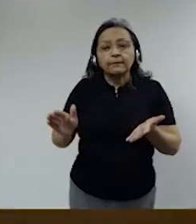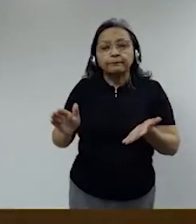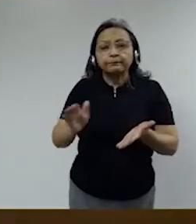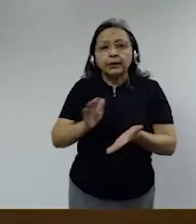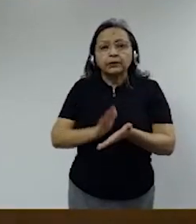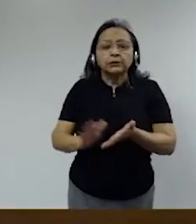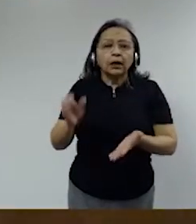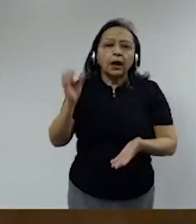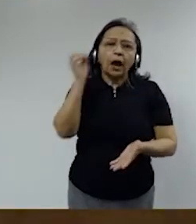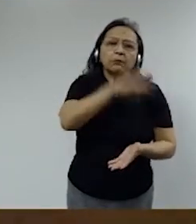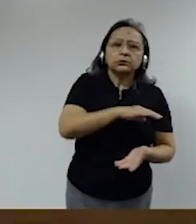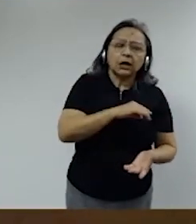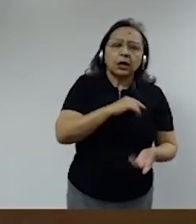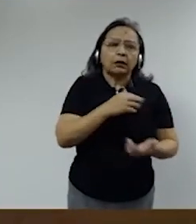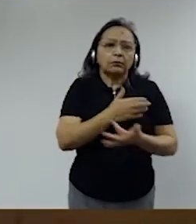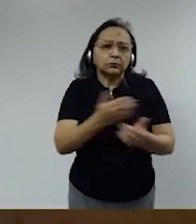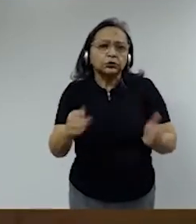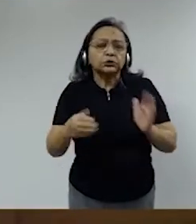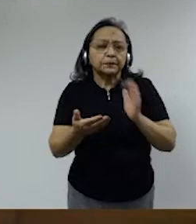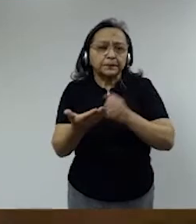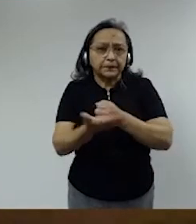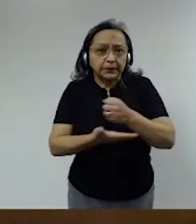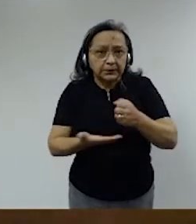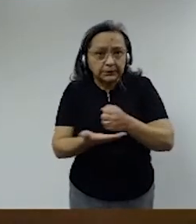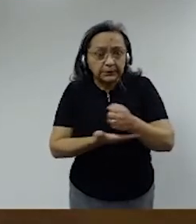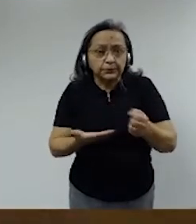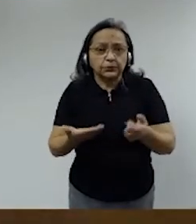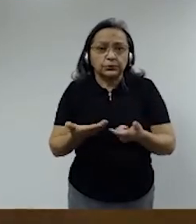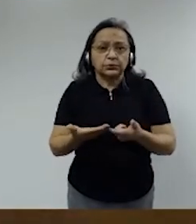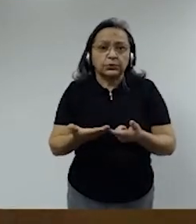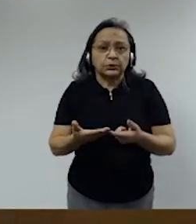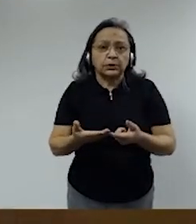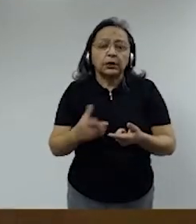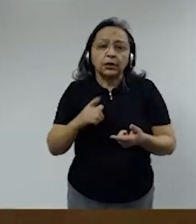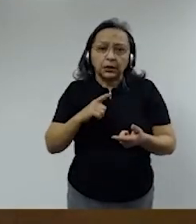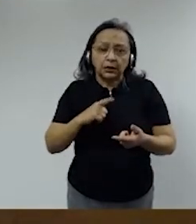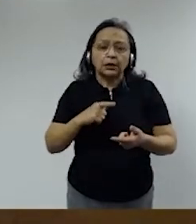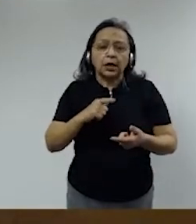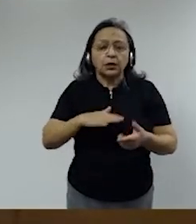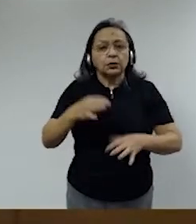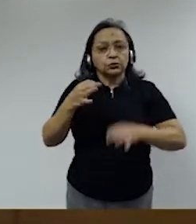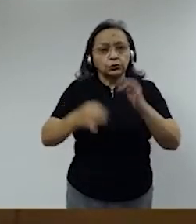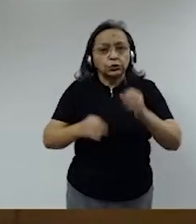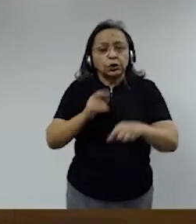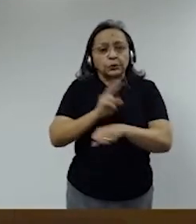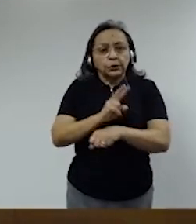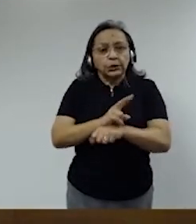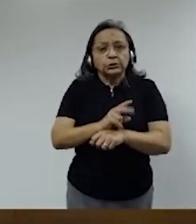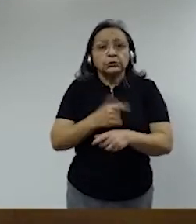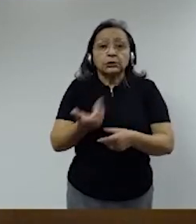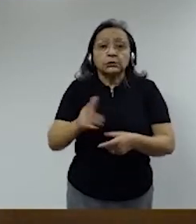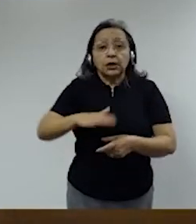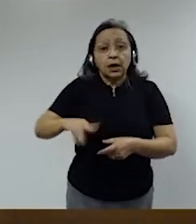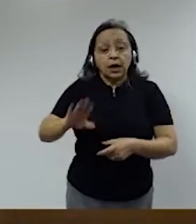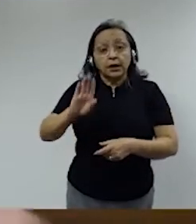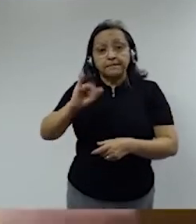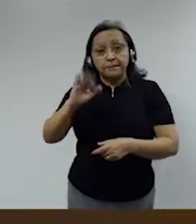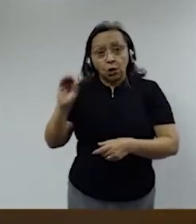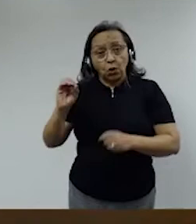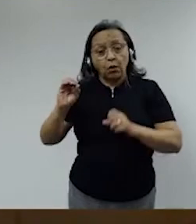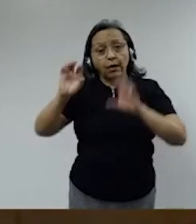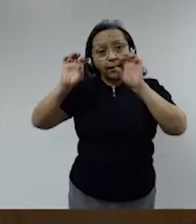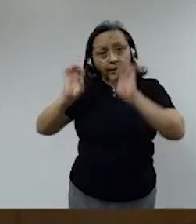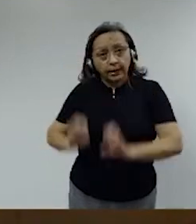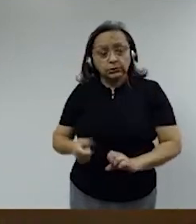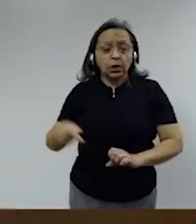os princípios basilares que são aí protegidos pelo nosso ordenamento, seja na perspectiva bioética, seja na